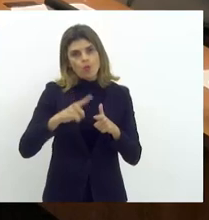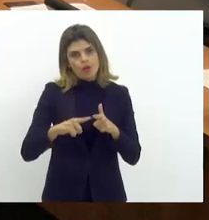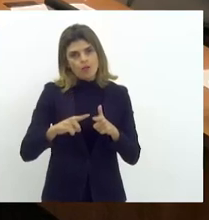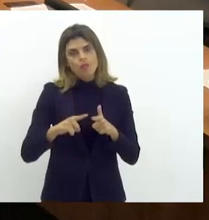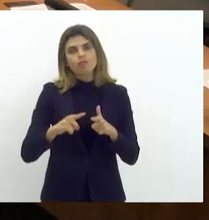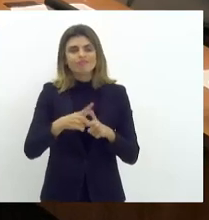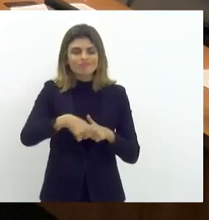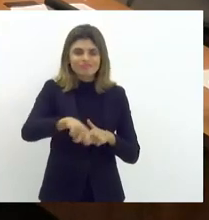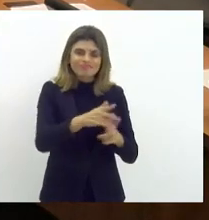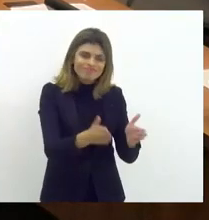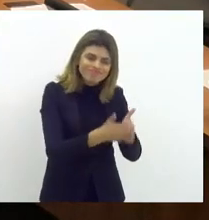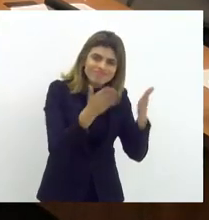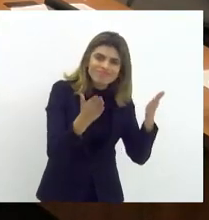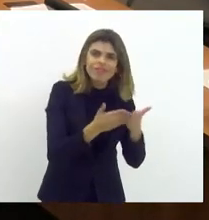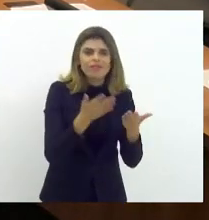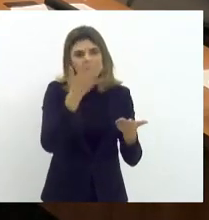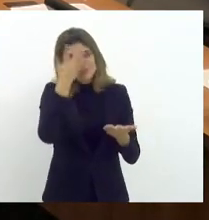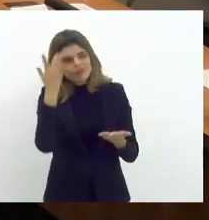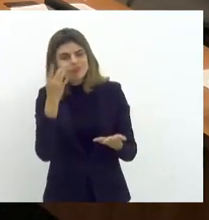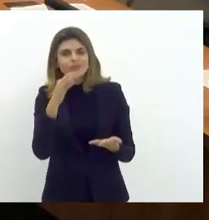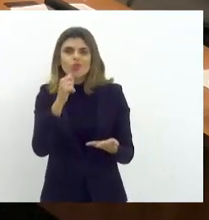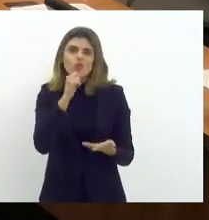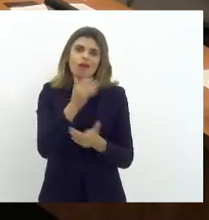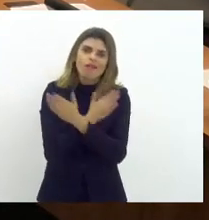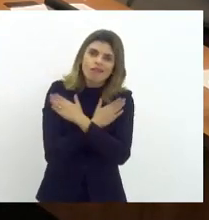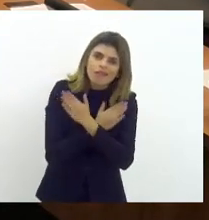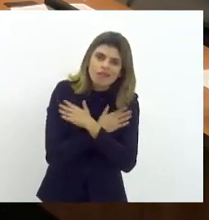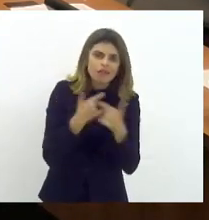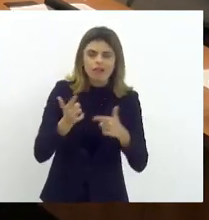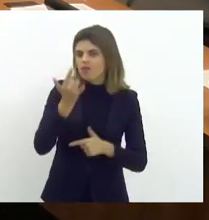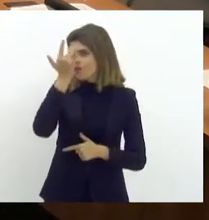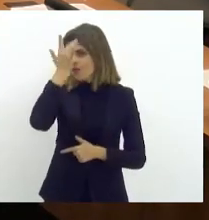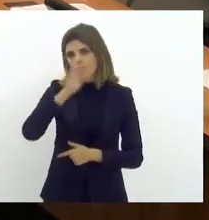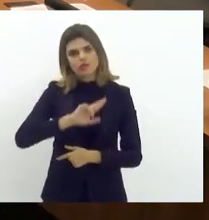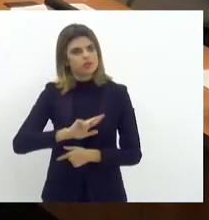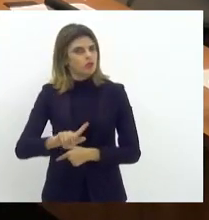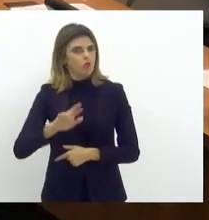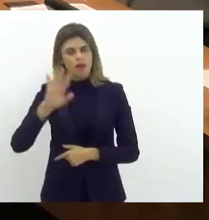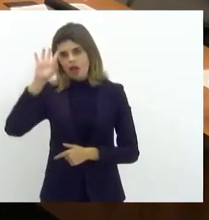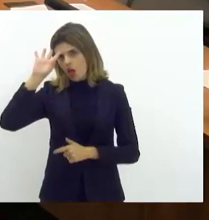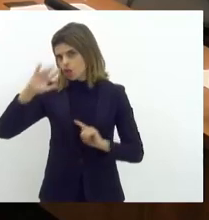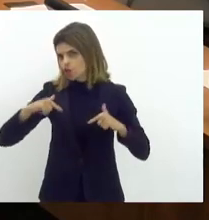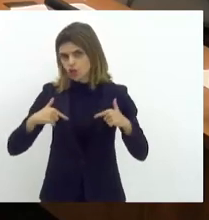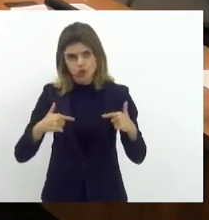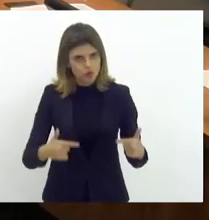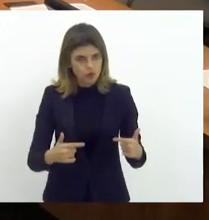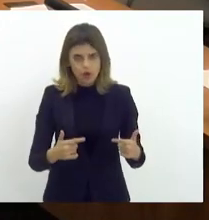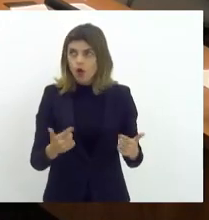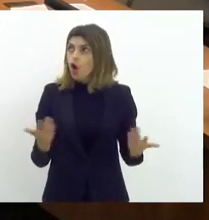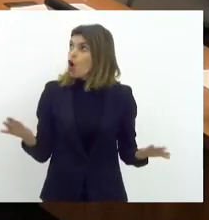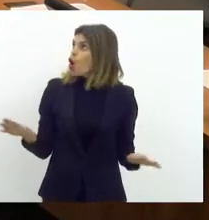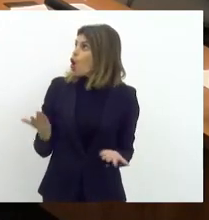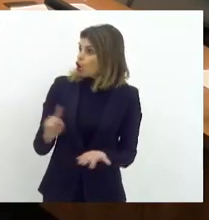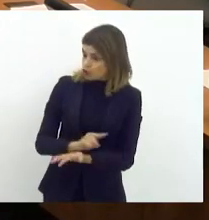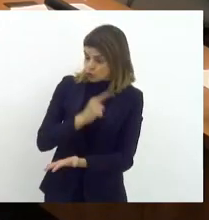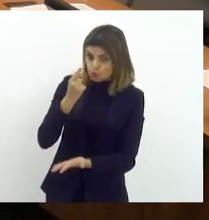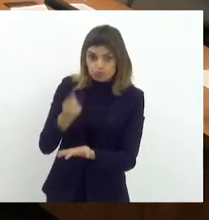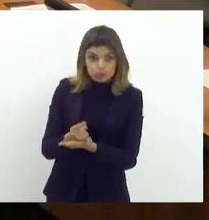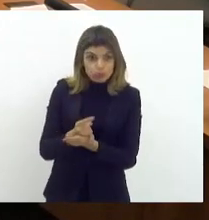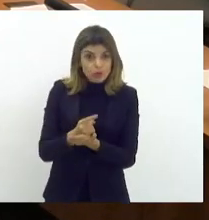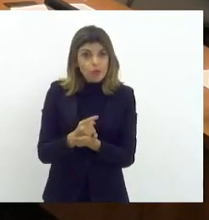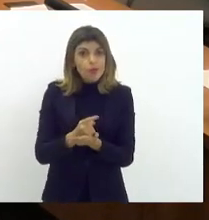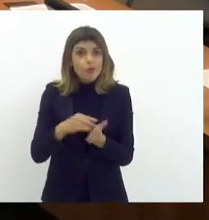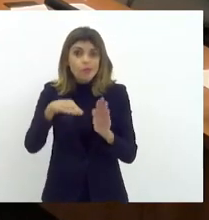social que não é fácil de ser solucionado não é fácil solucionado não se soluciona com medidas fáceis